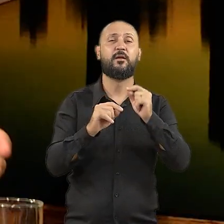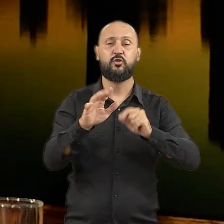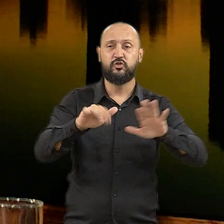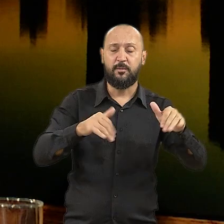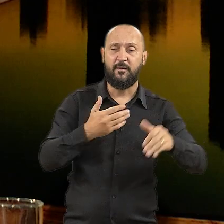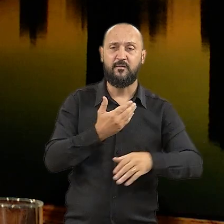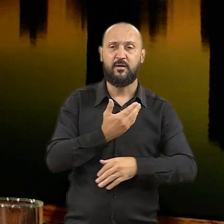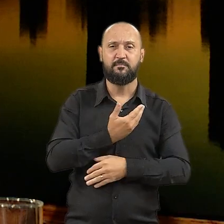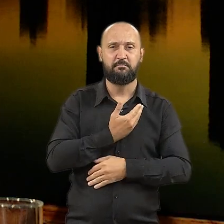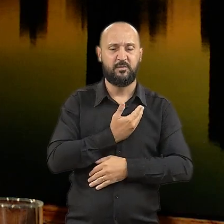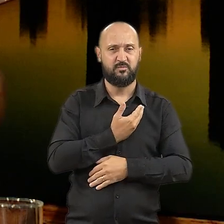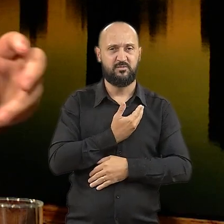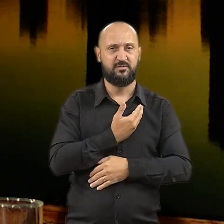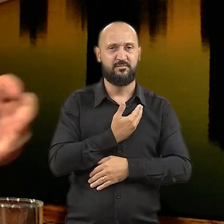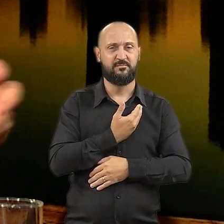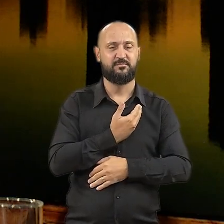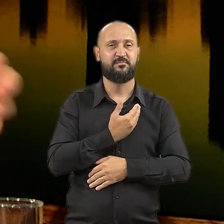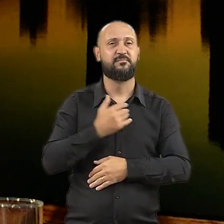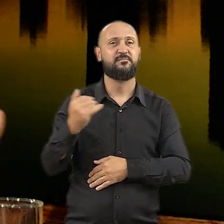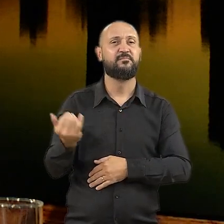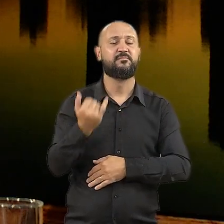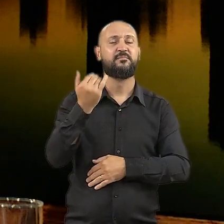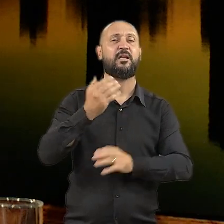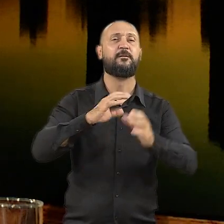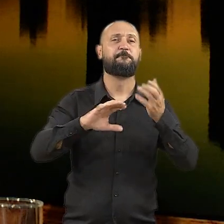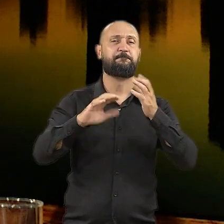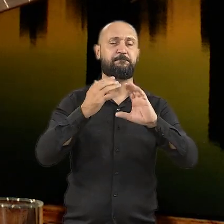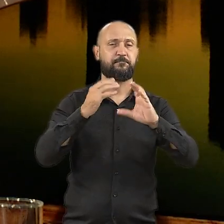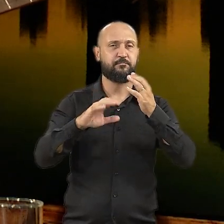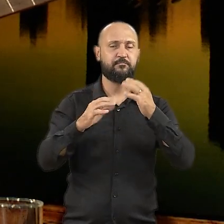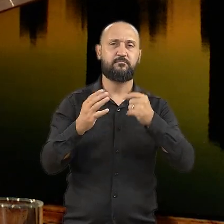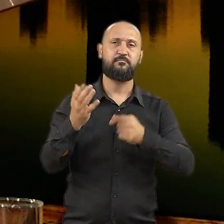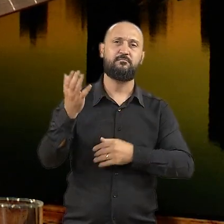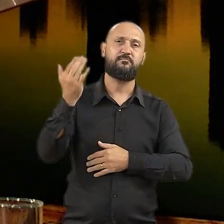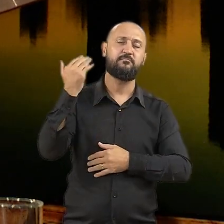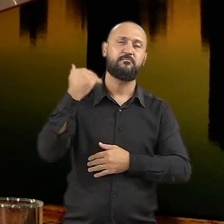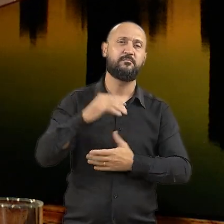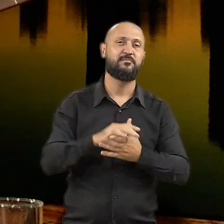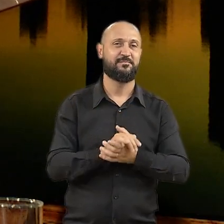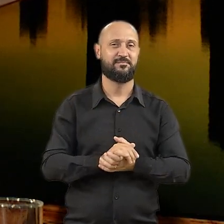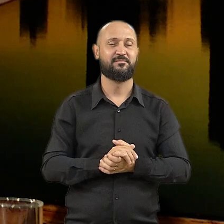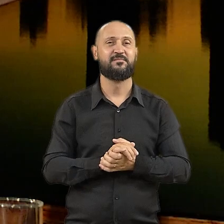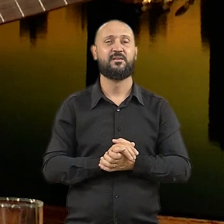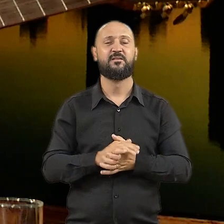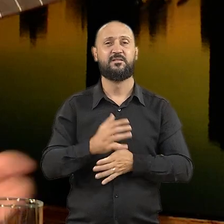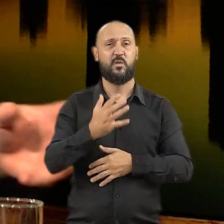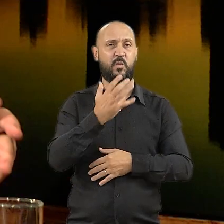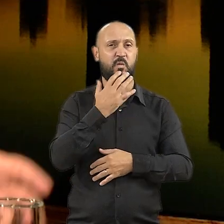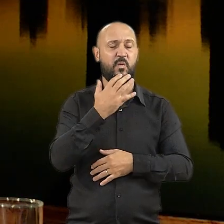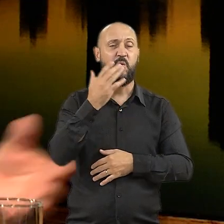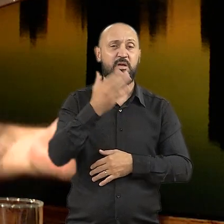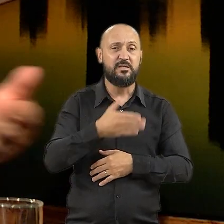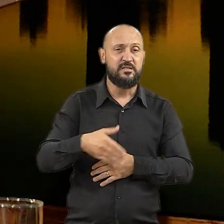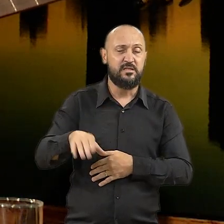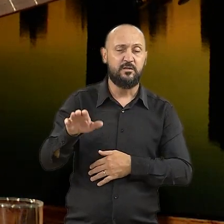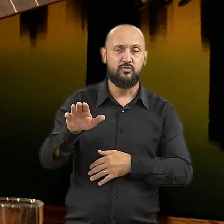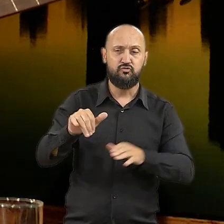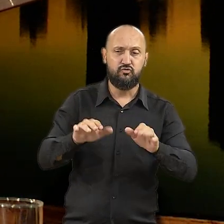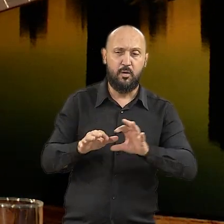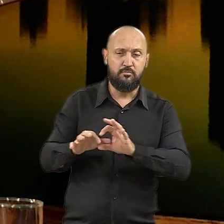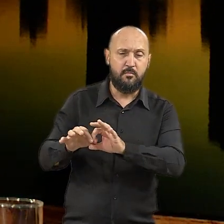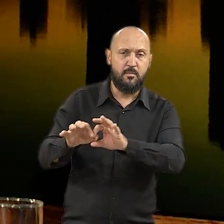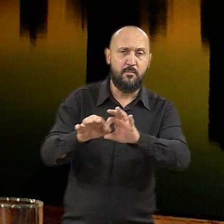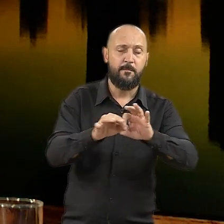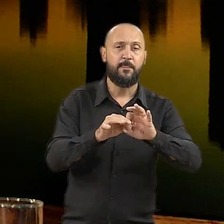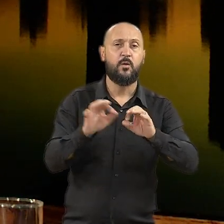eu reuni amigos importantes da música tal, naquele tempo, que eu conhecia, o que tinha, a gente